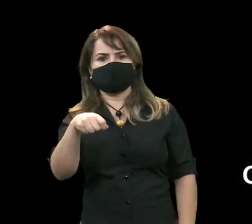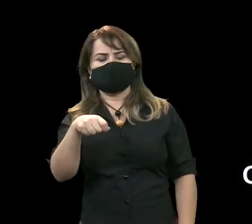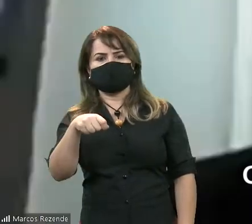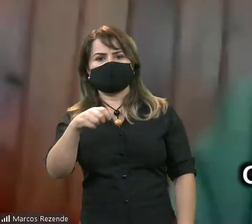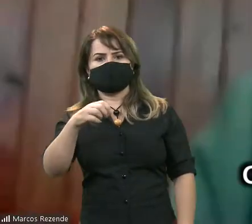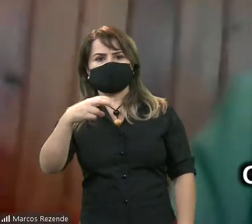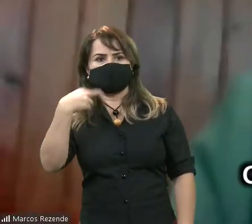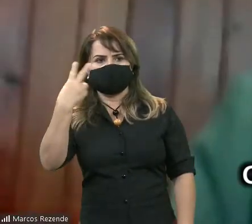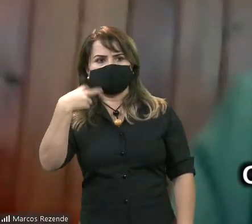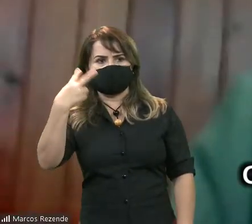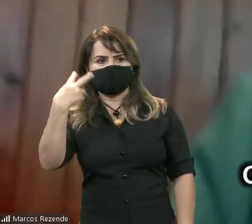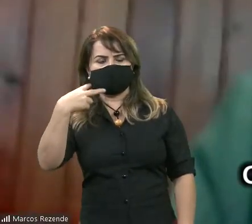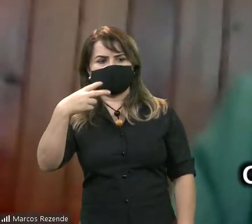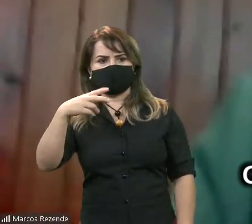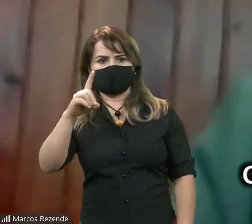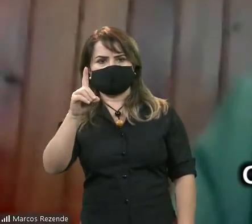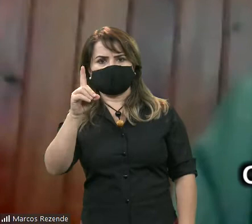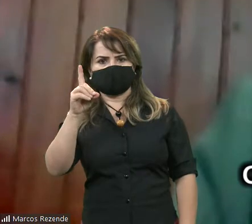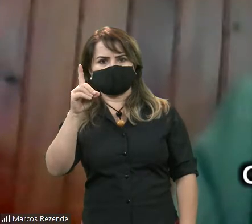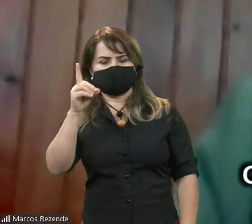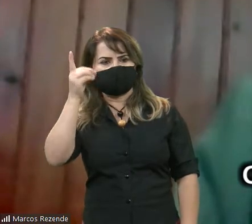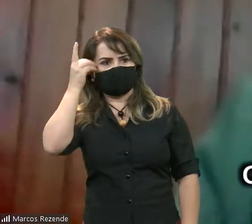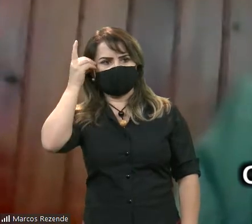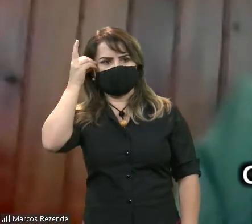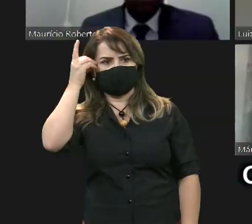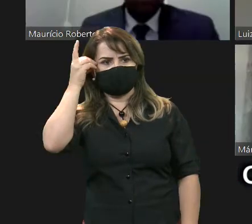Vereador Danilo da Saúde. Não.